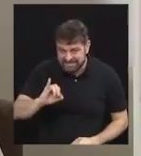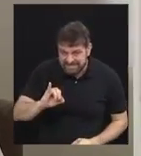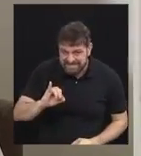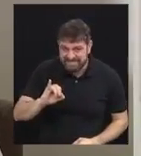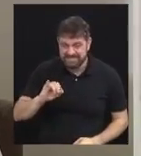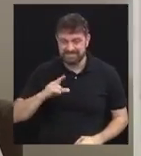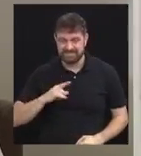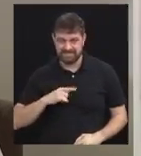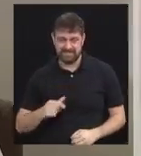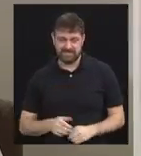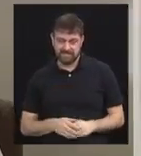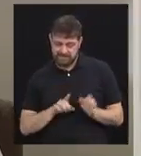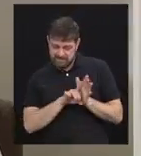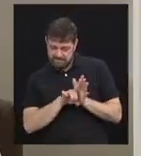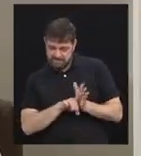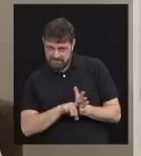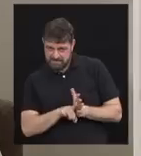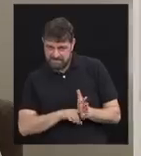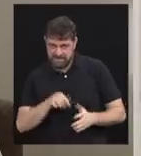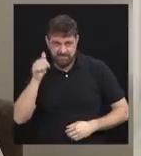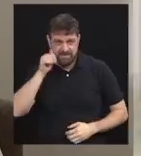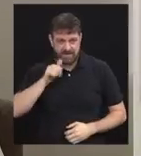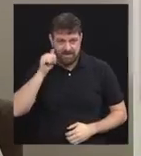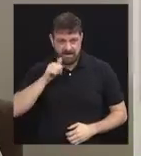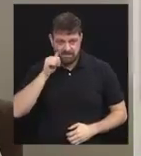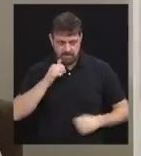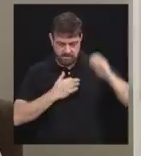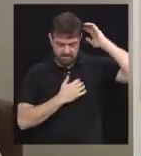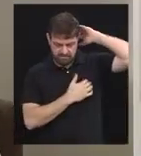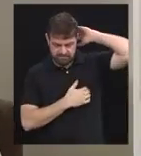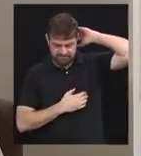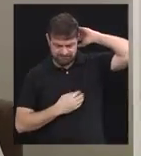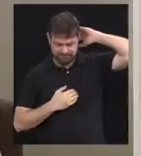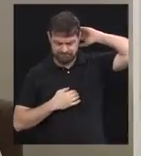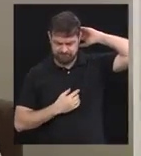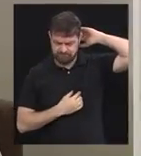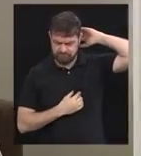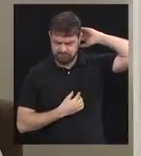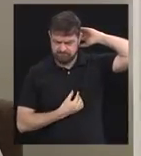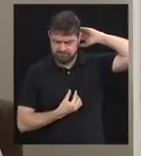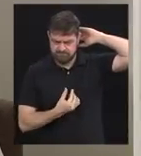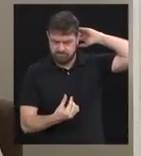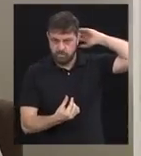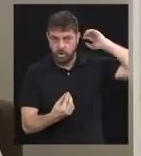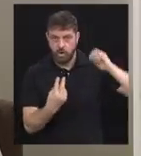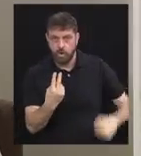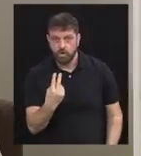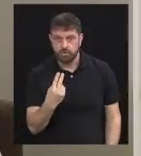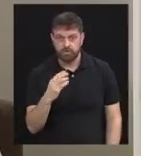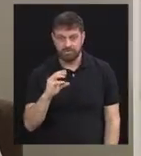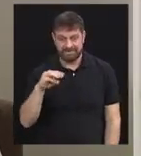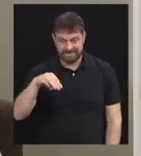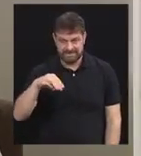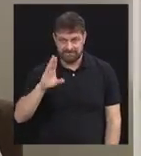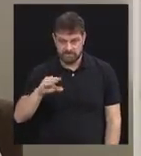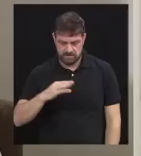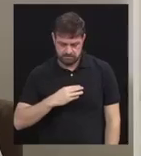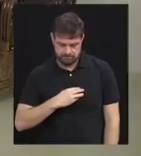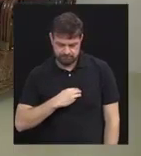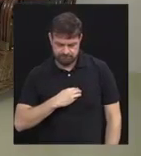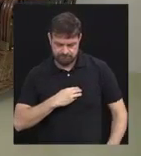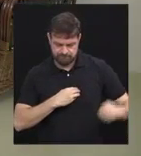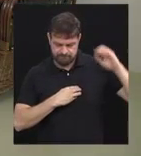E quando nós detectamos a doença já com 2 centímetros, porque esse é o tamanho que a gente consegue